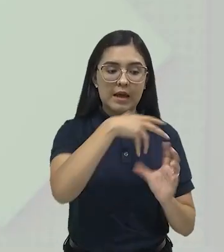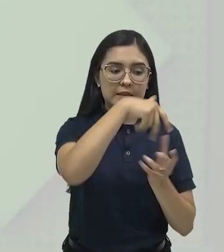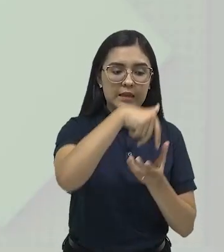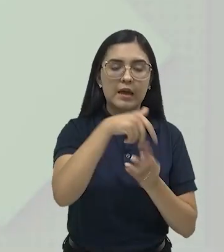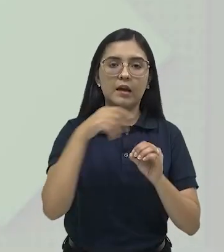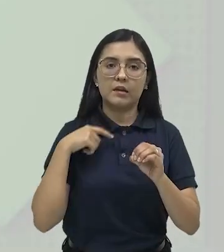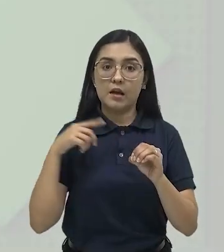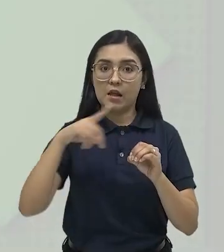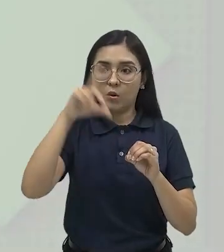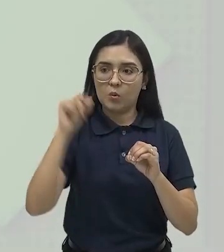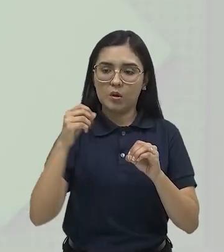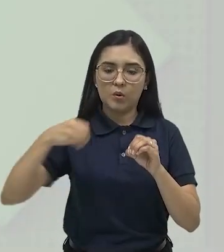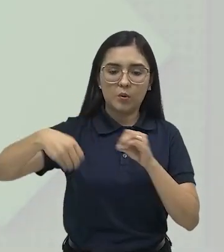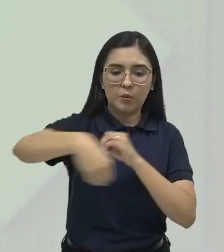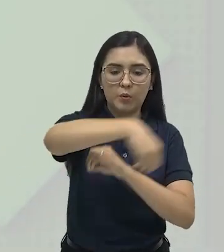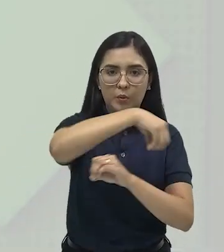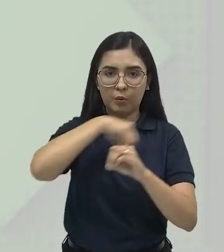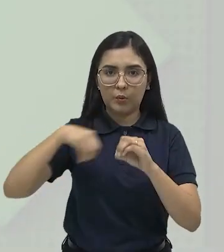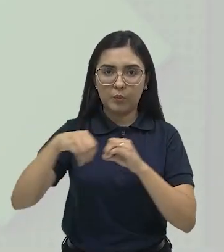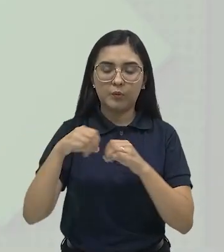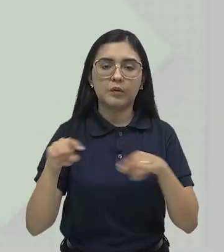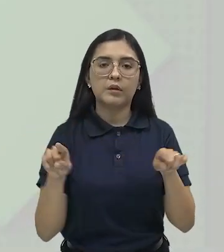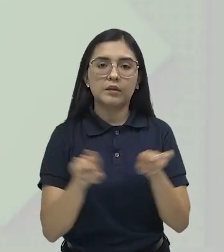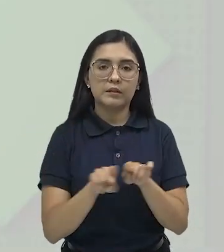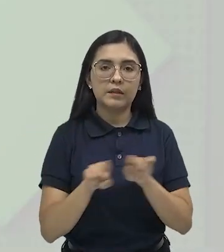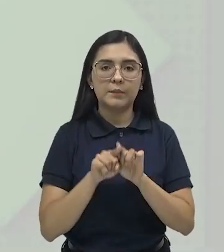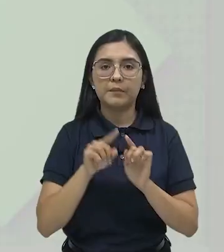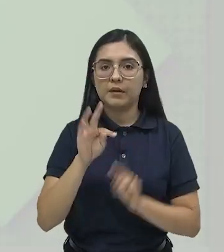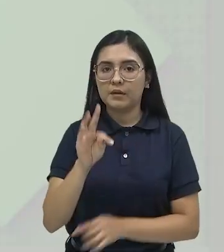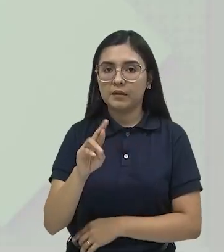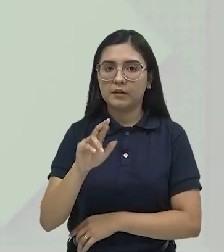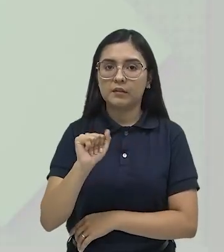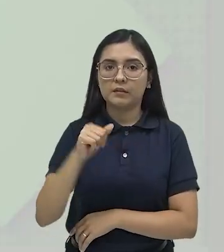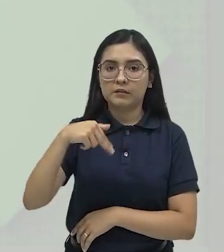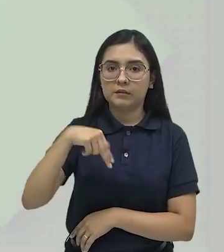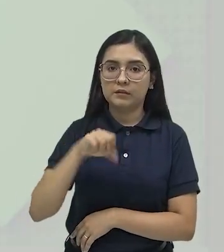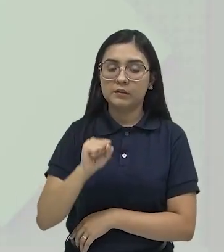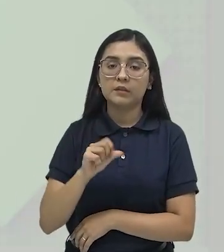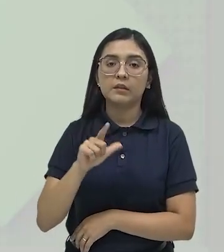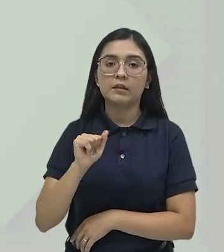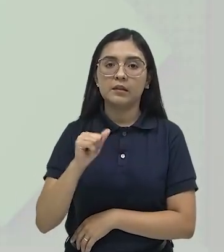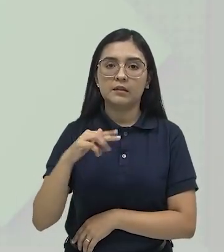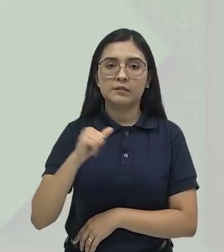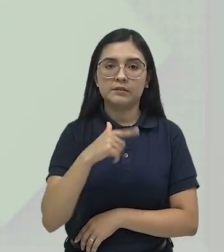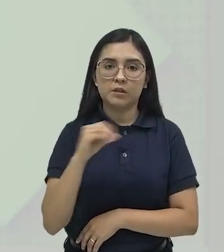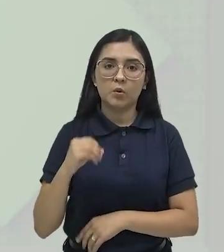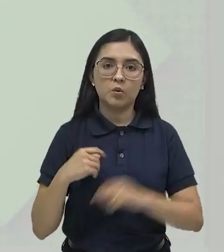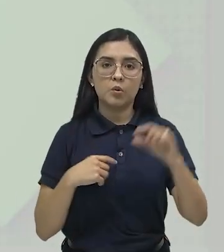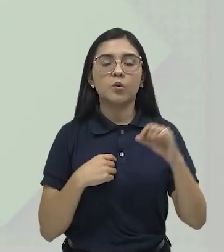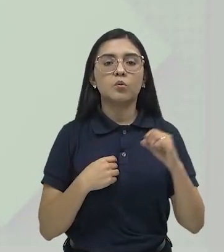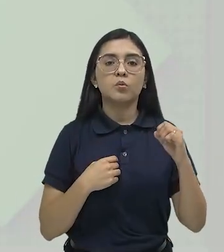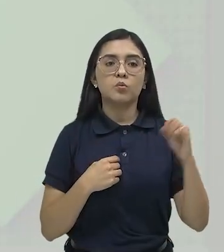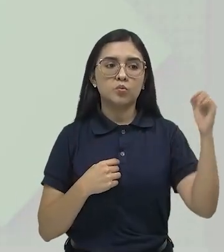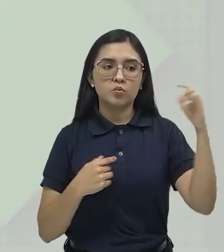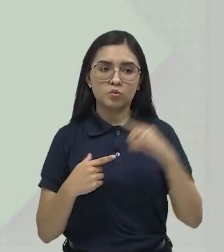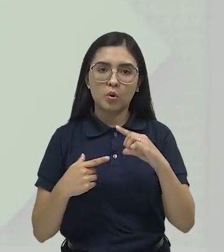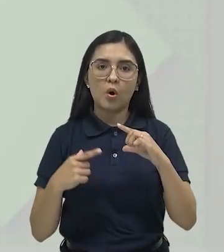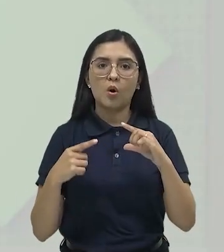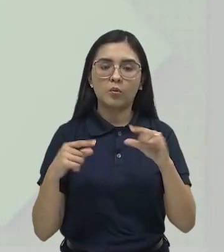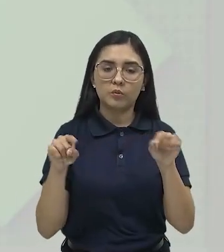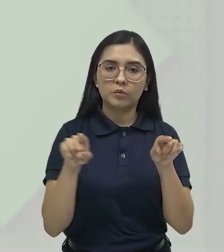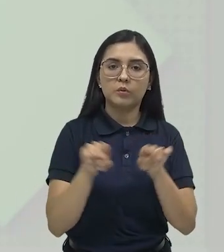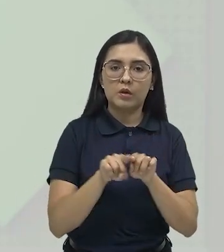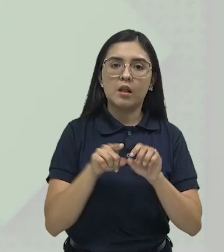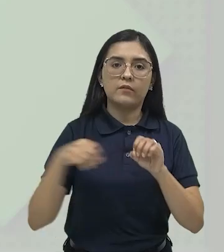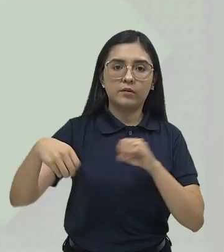planeta Terra. E tem o movimento de translação, que é ao redor do Sol, que a Lua faz com a gente, né? Com o